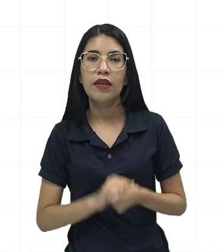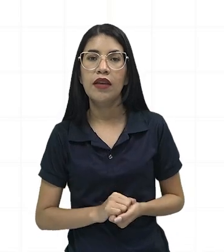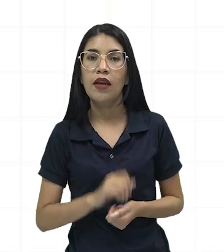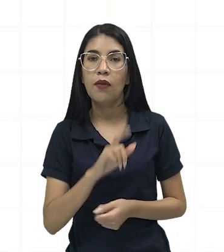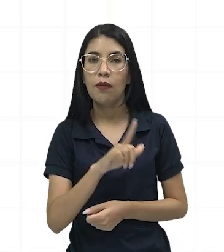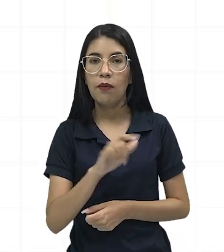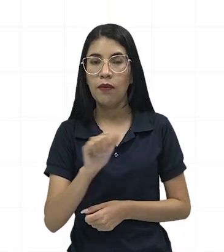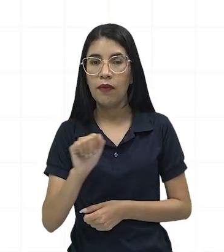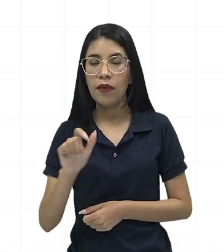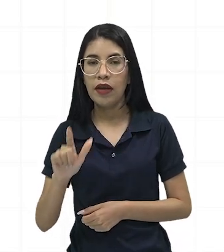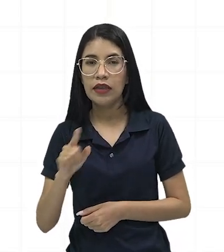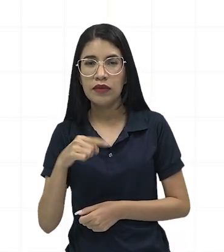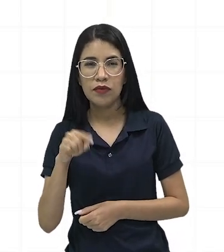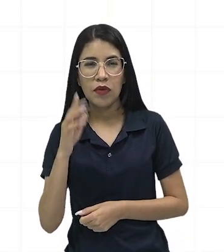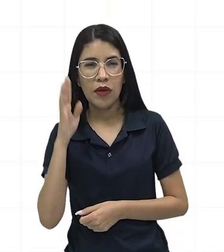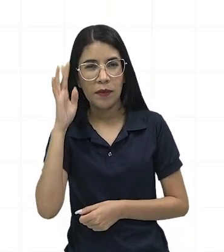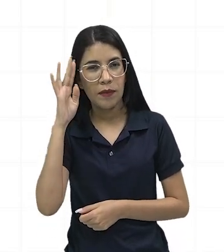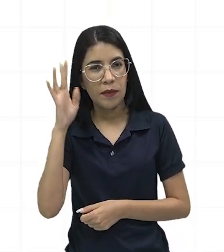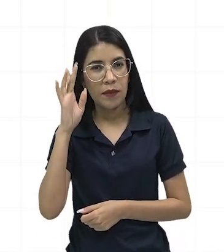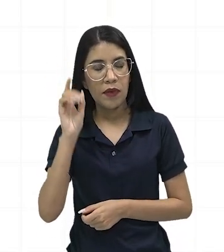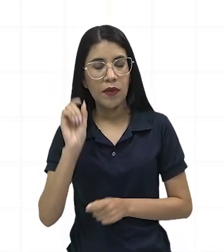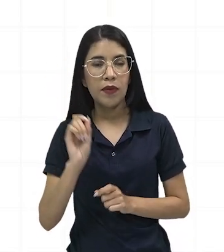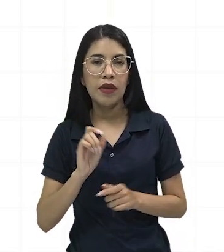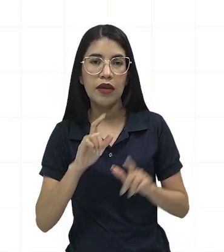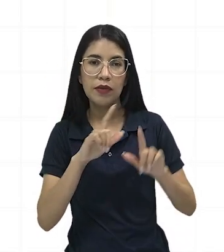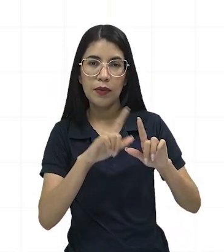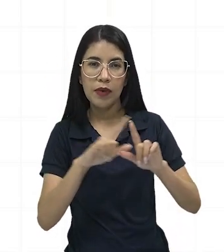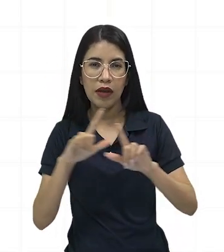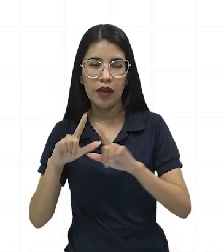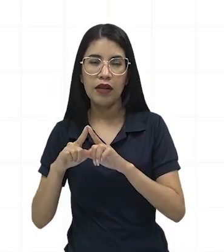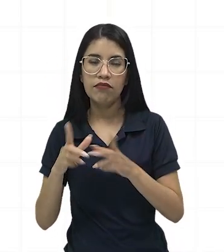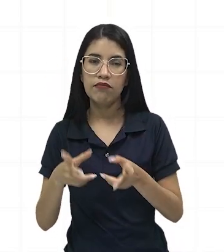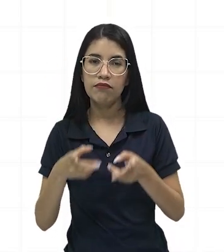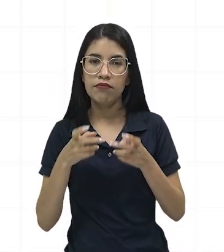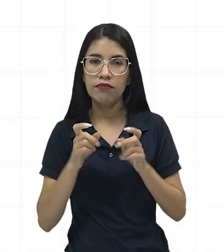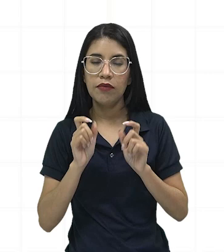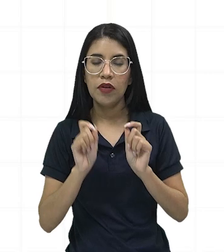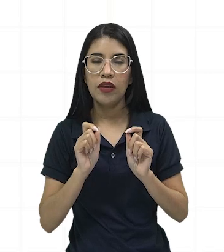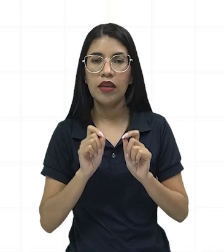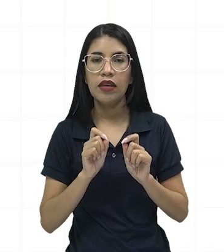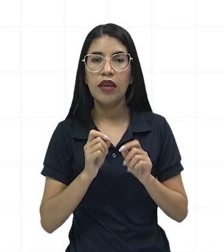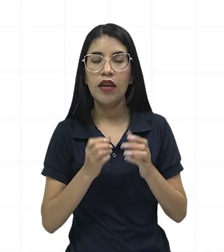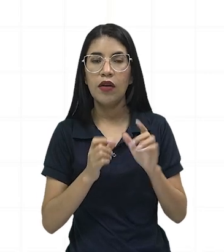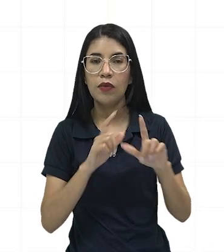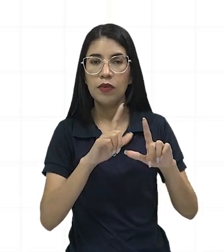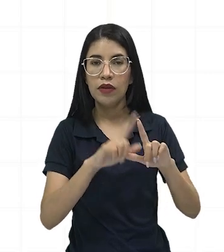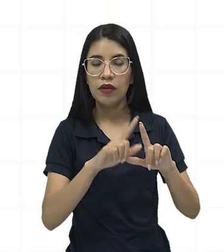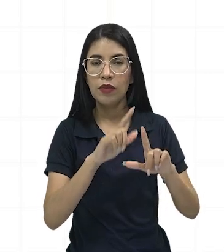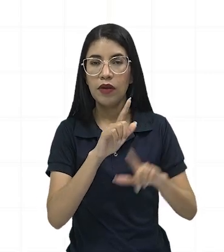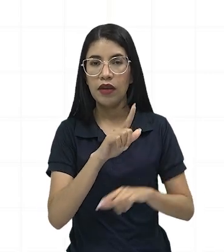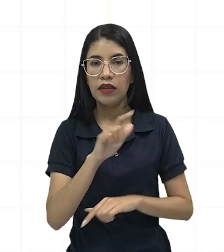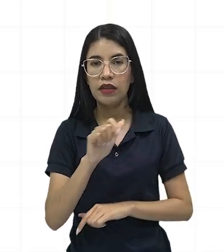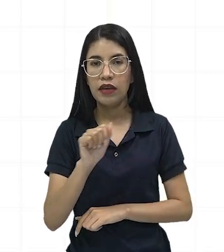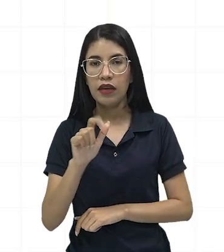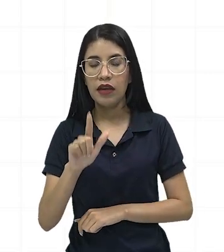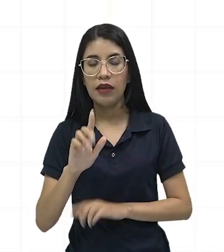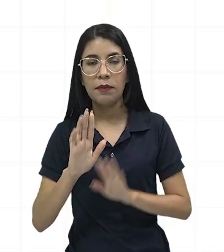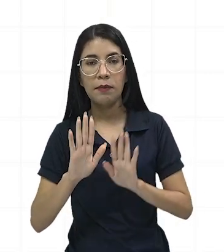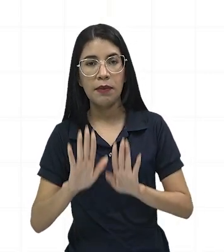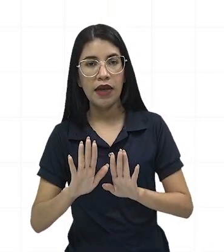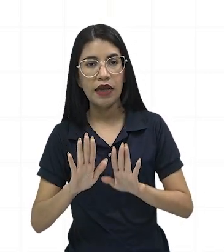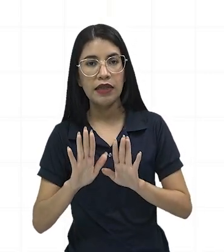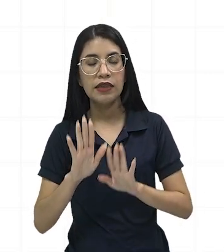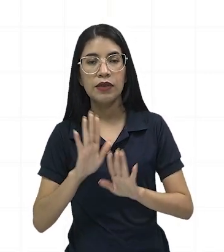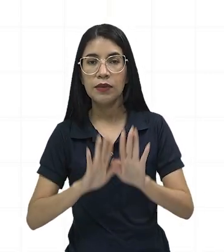Isso você aí na sua mente, né? Quem está construindo aqui lado, ângulo, lado. E aí você tem que tomar muito cuidado,